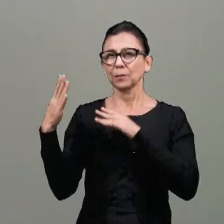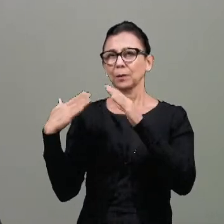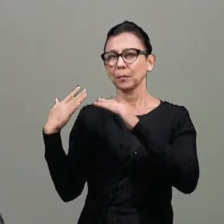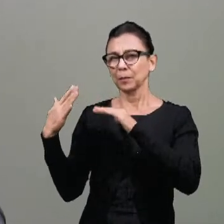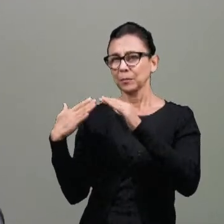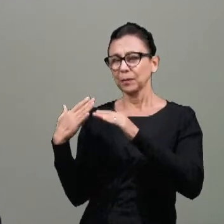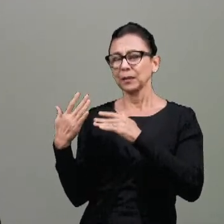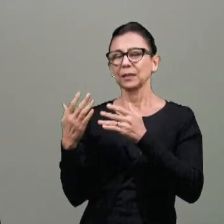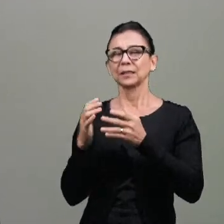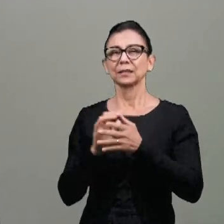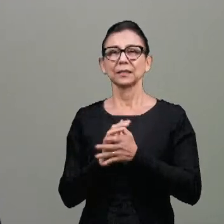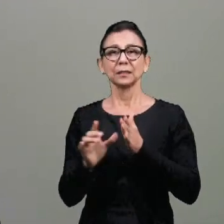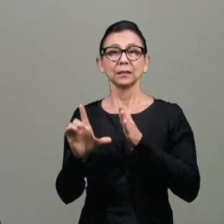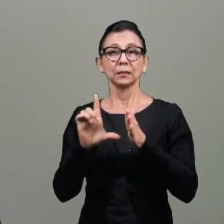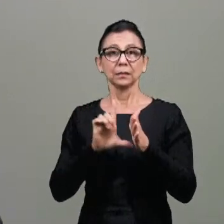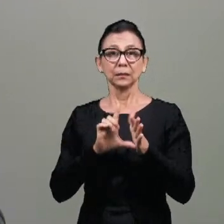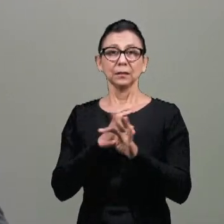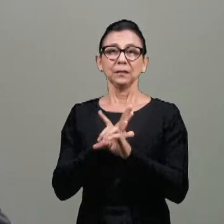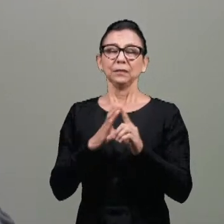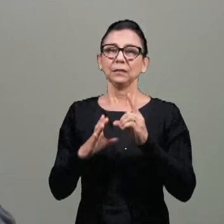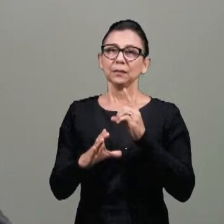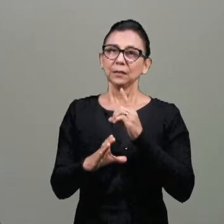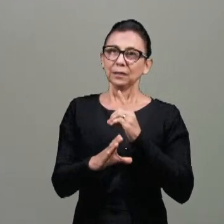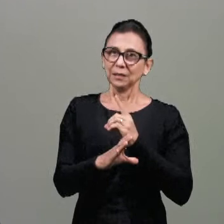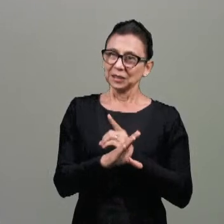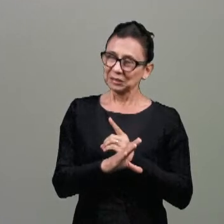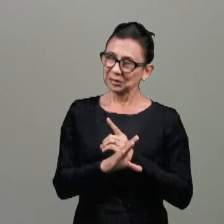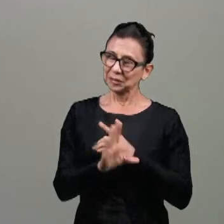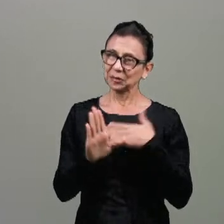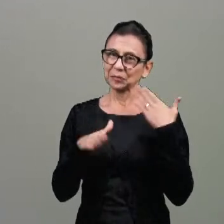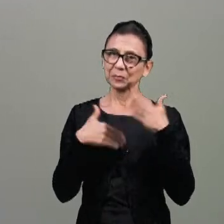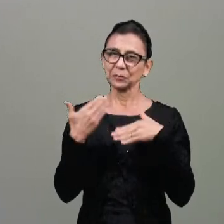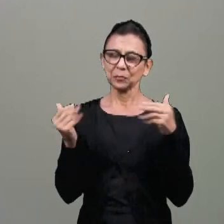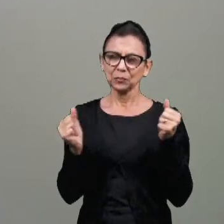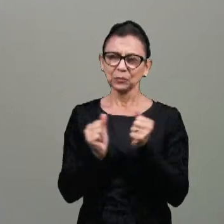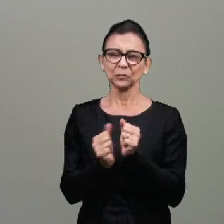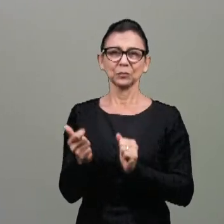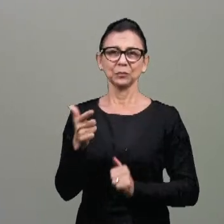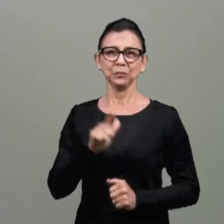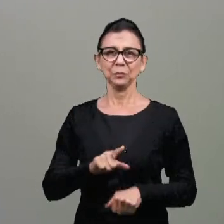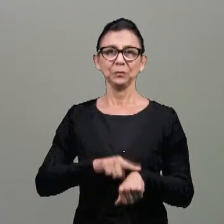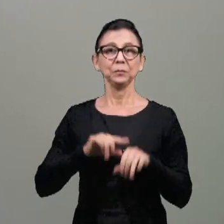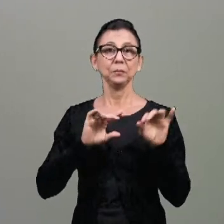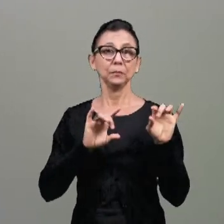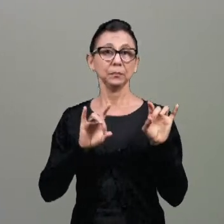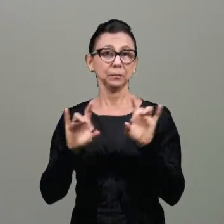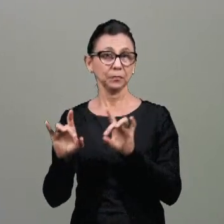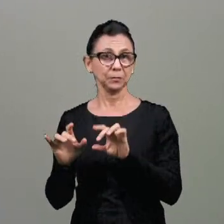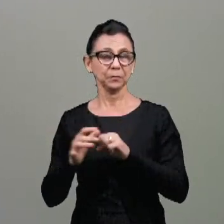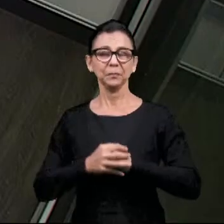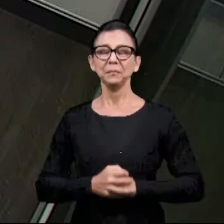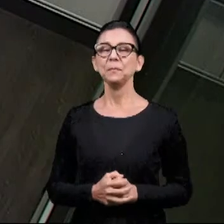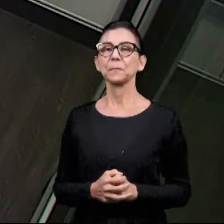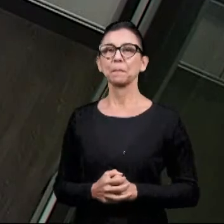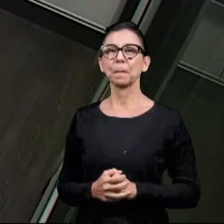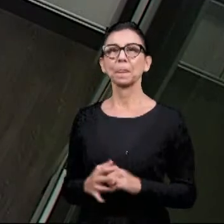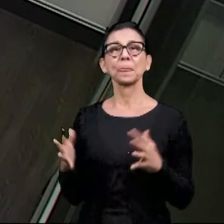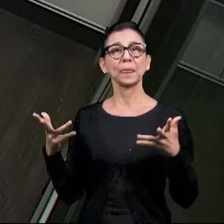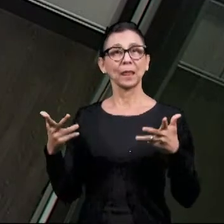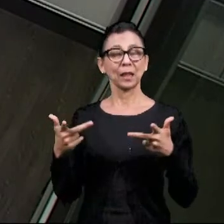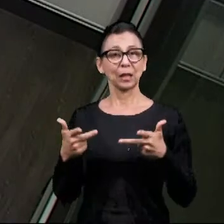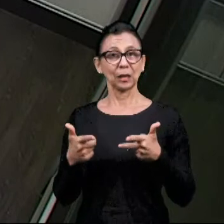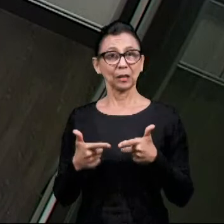gente tem antes do culto. Alegria estarmos juntos aqui mais uma vez para esse momento especial. Maravilha, 19 horas